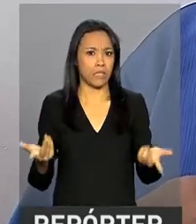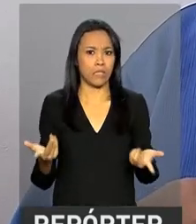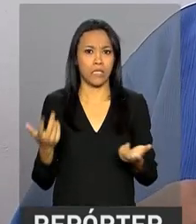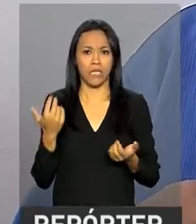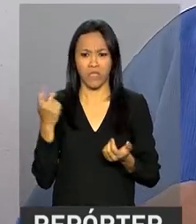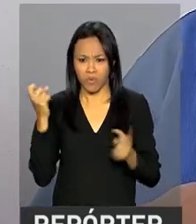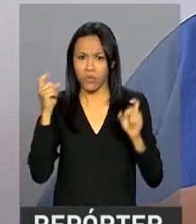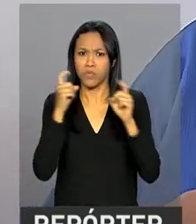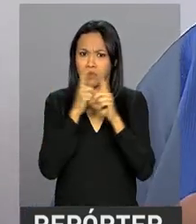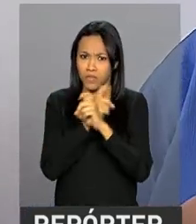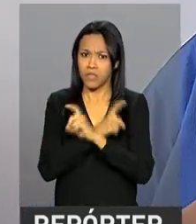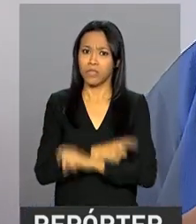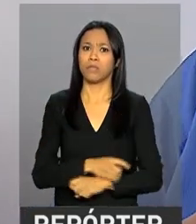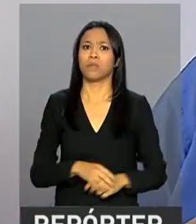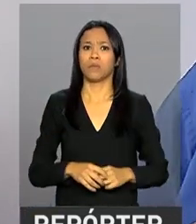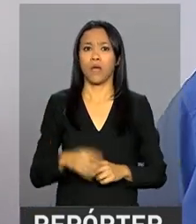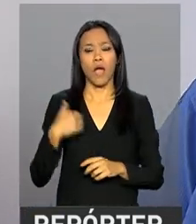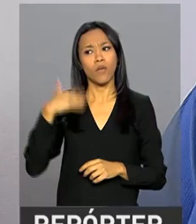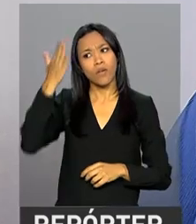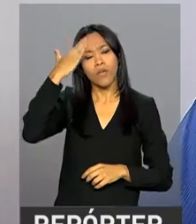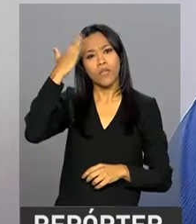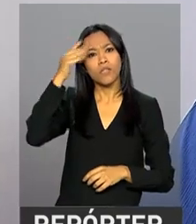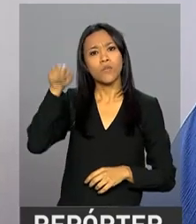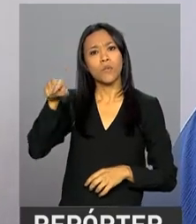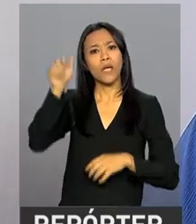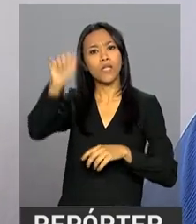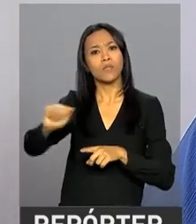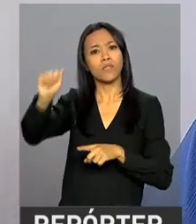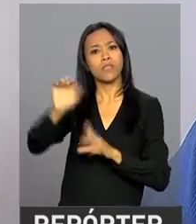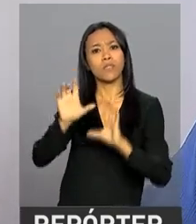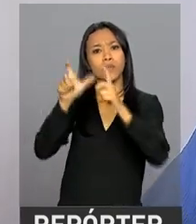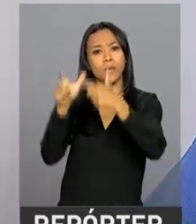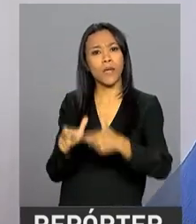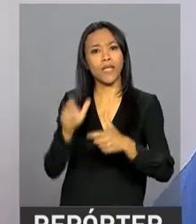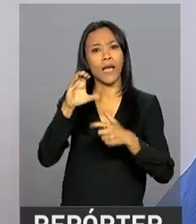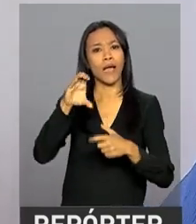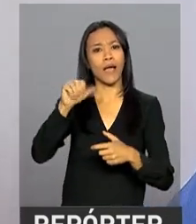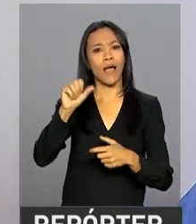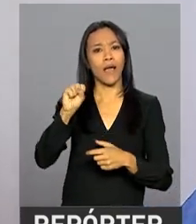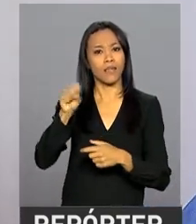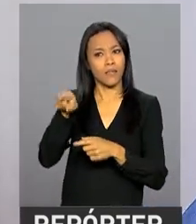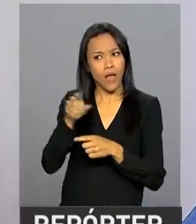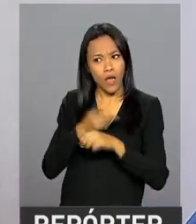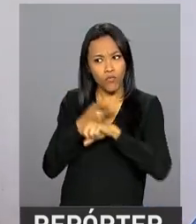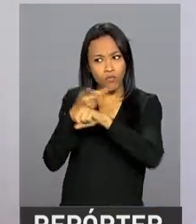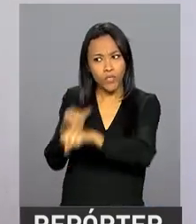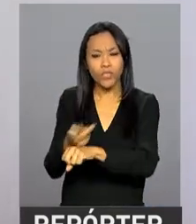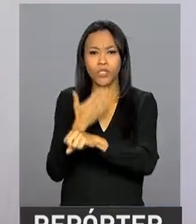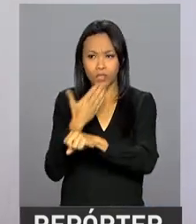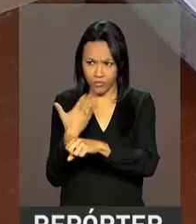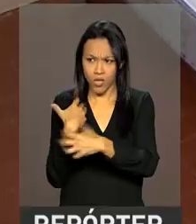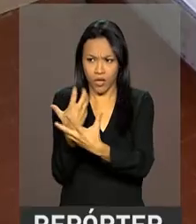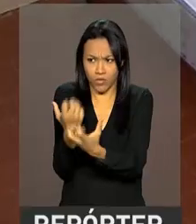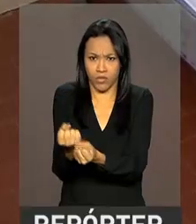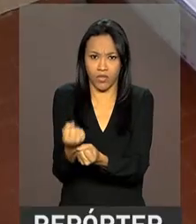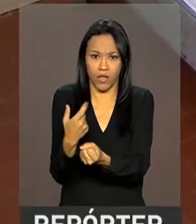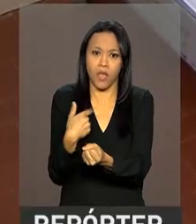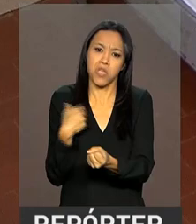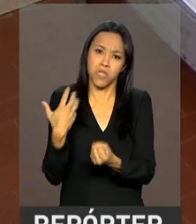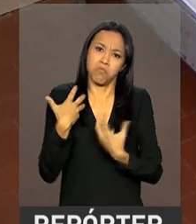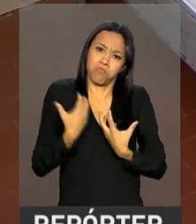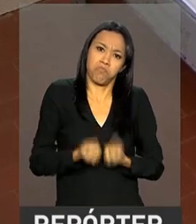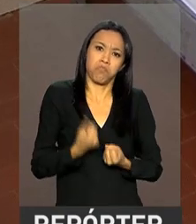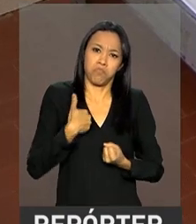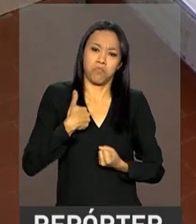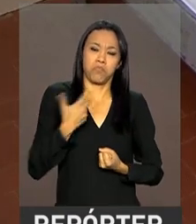começou a surgir as dificuldades, né? Fiquei sabendo da Casa Santo André, do trabalho da Casa Santo André. Eu vim diretamente na sede e pedi para ser acolhido e fui muito bem